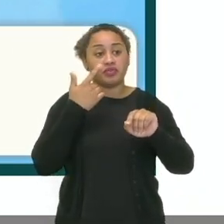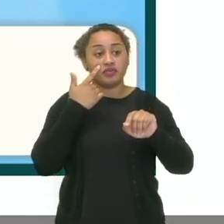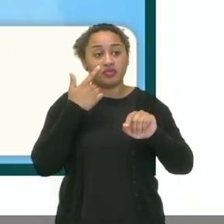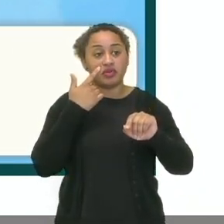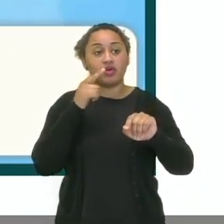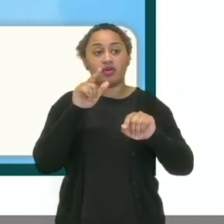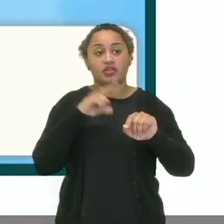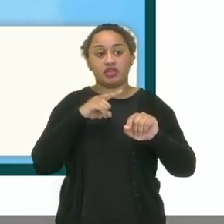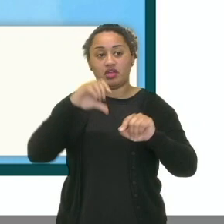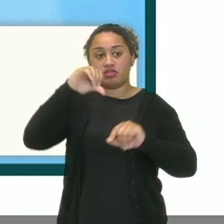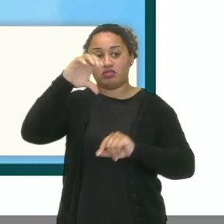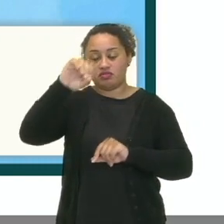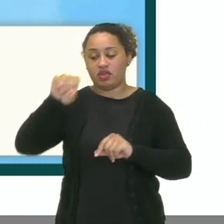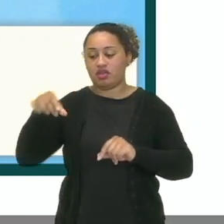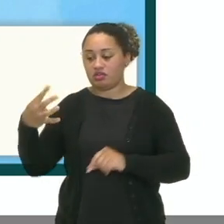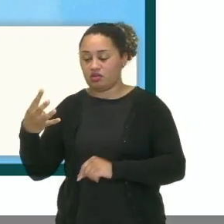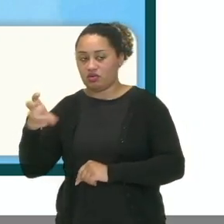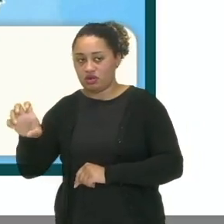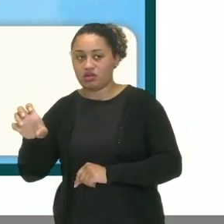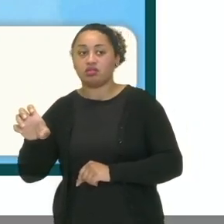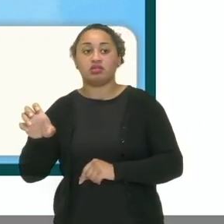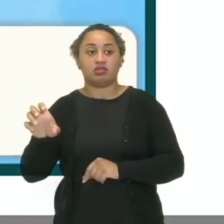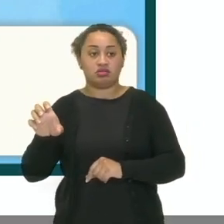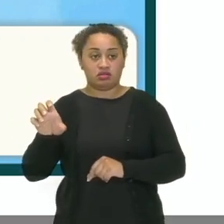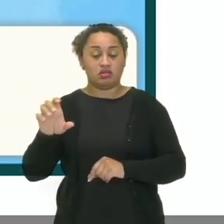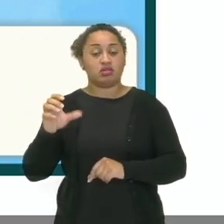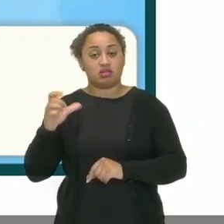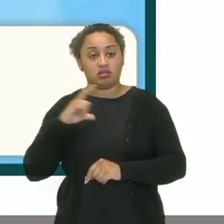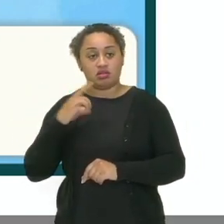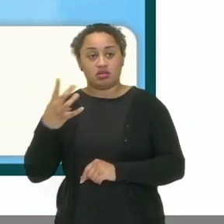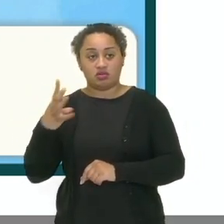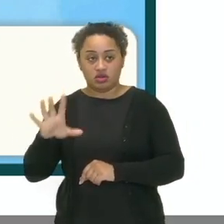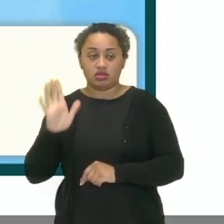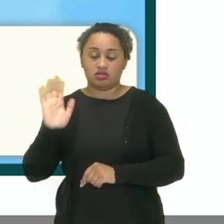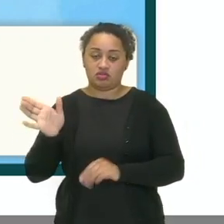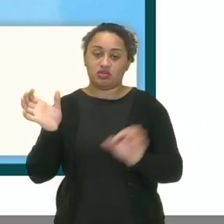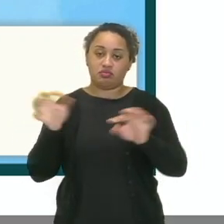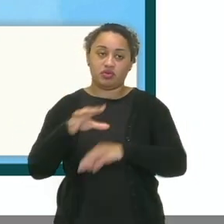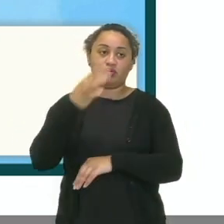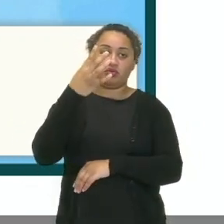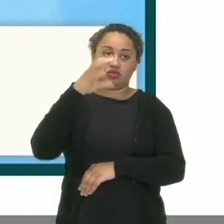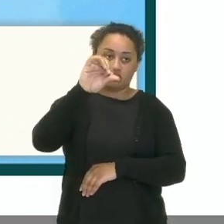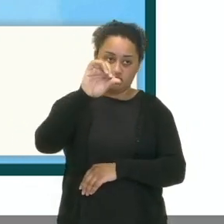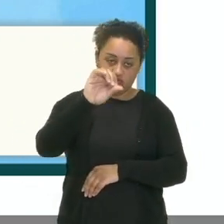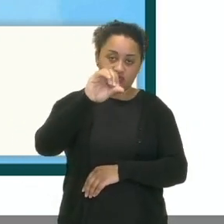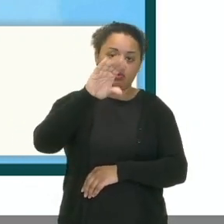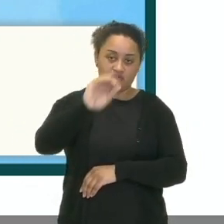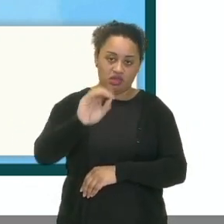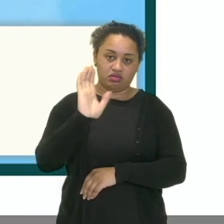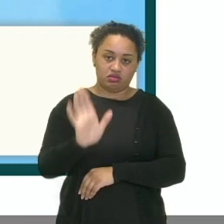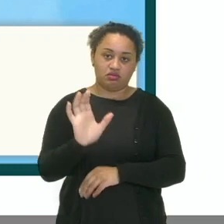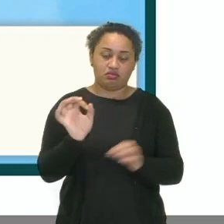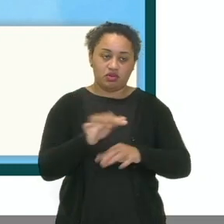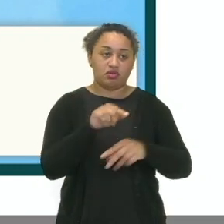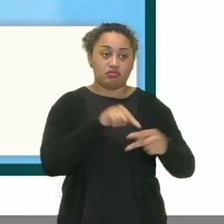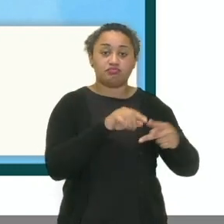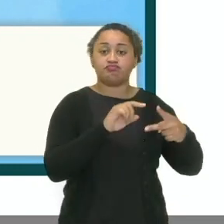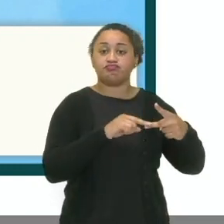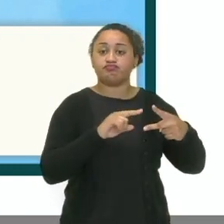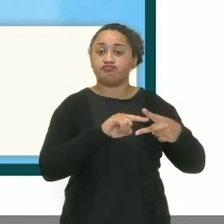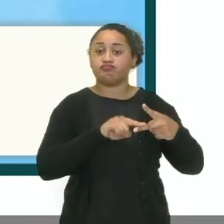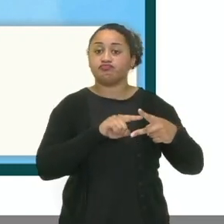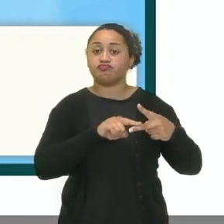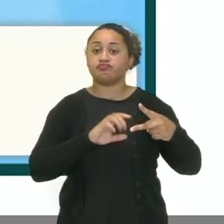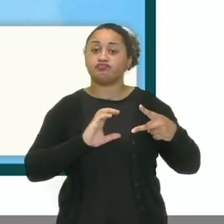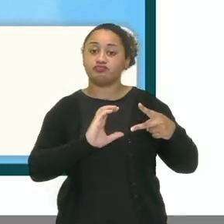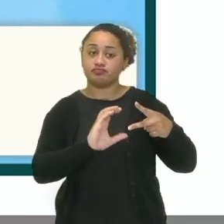aqui também eu tenho 45, ó, aqui, ó, tenho 45 que já está a medida, aqui está o 90, e aqui no ângulo C é a mesma ideia.